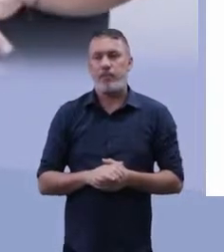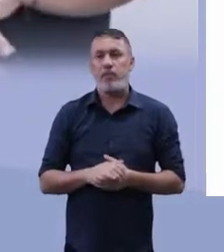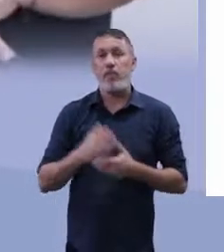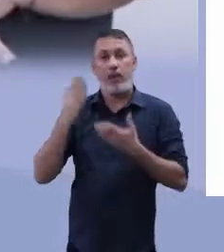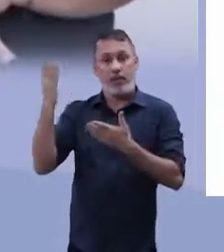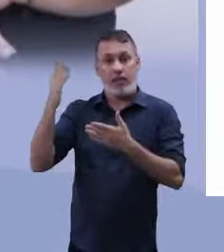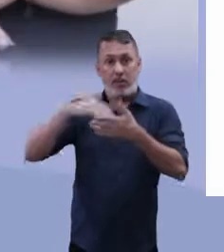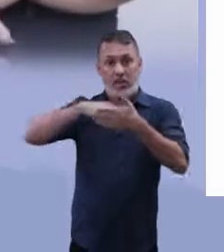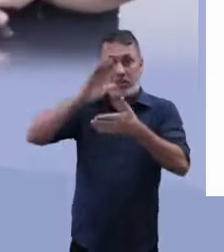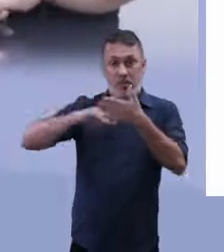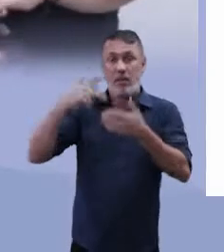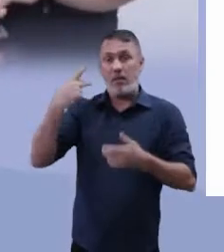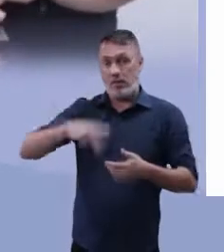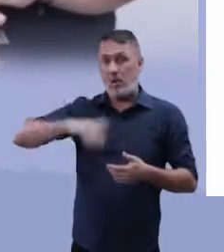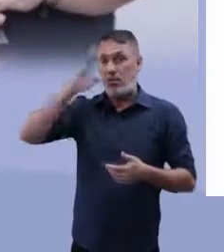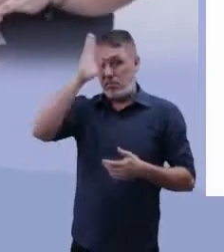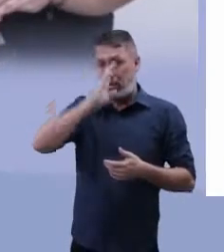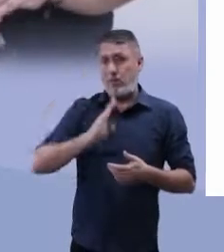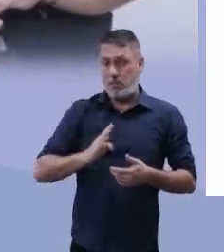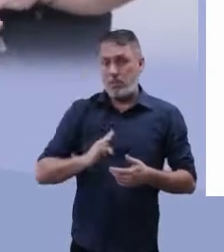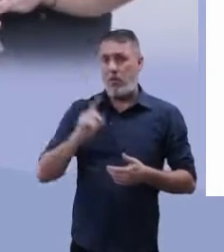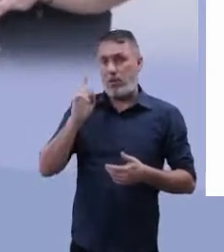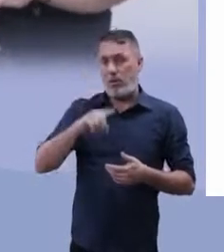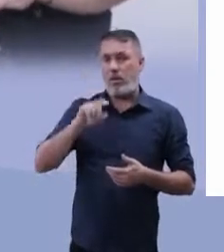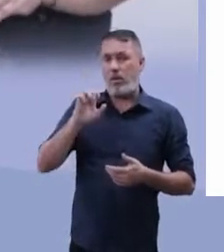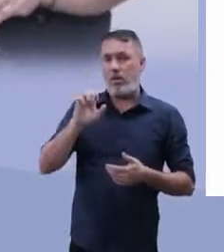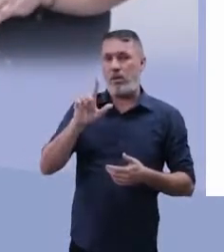Eliseu Visconti, o nosso brasileiro, é de